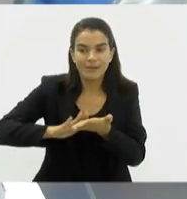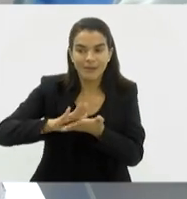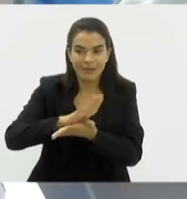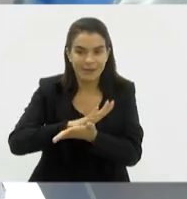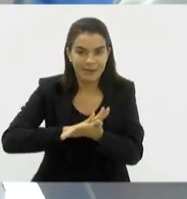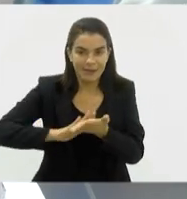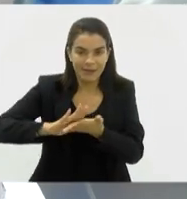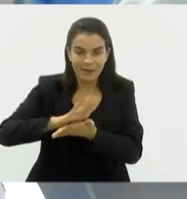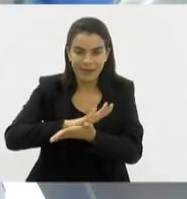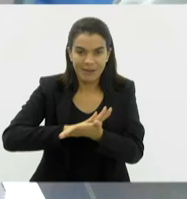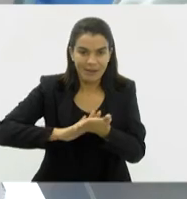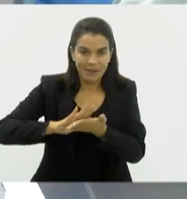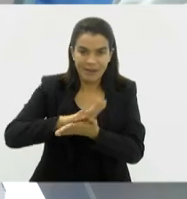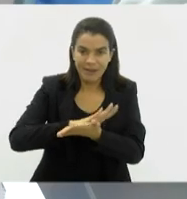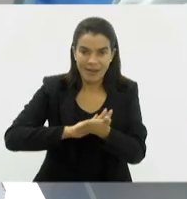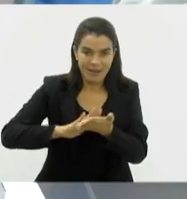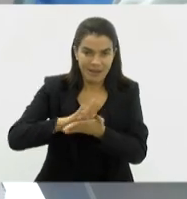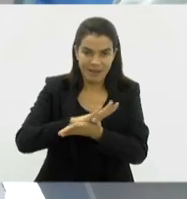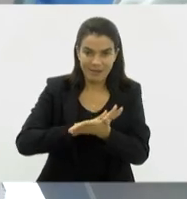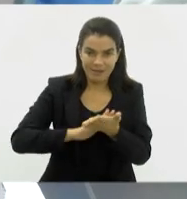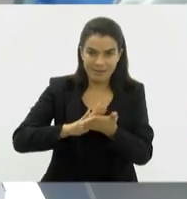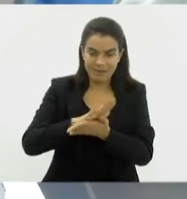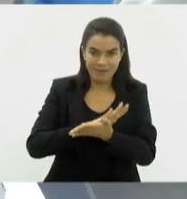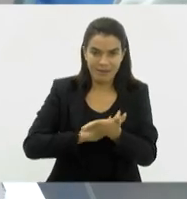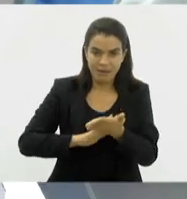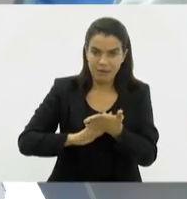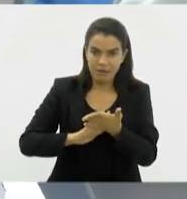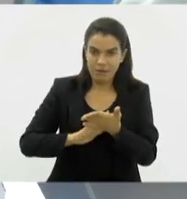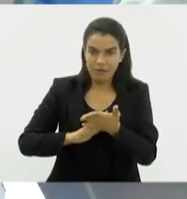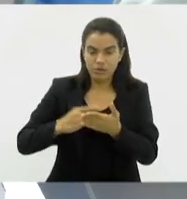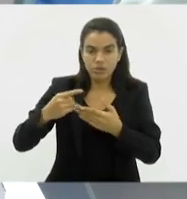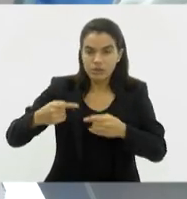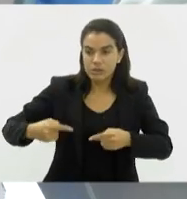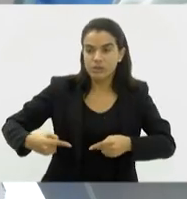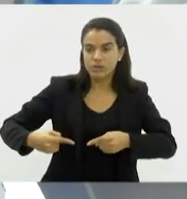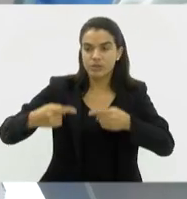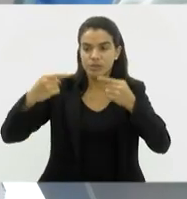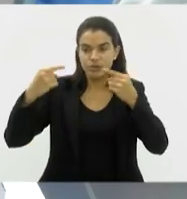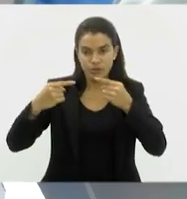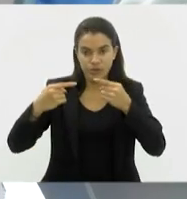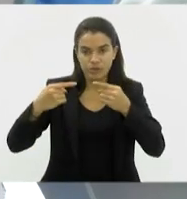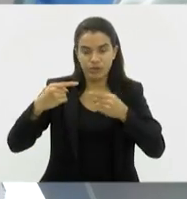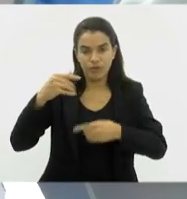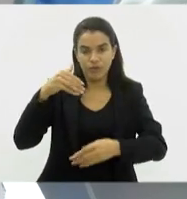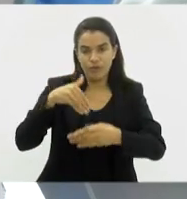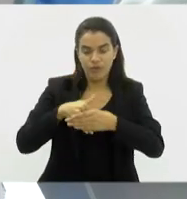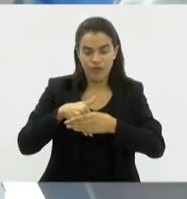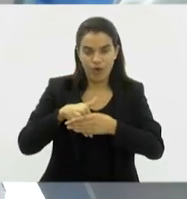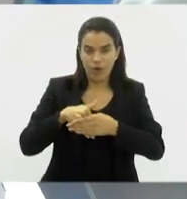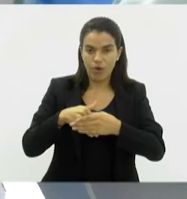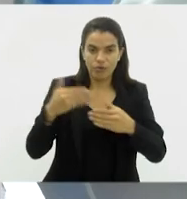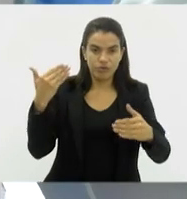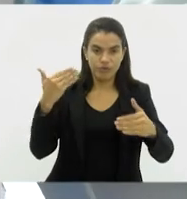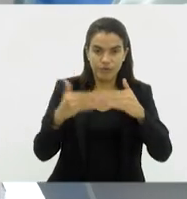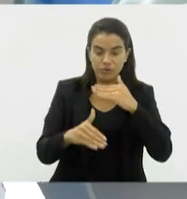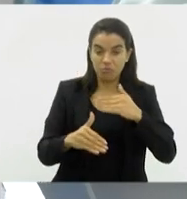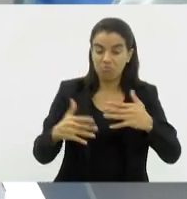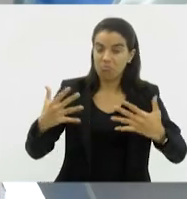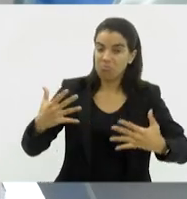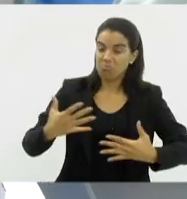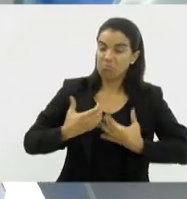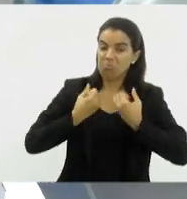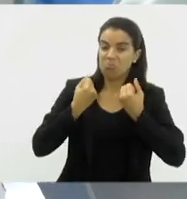quaisquer afirmação que pudesse levar a discussão do voto Divergente e me